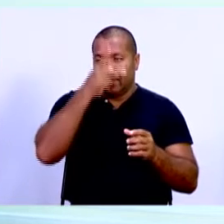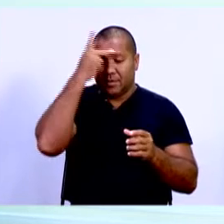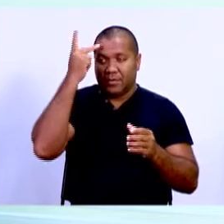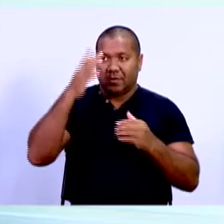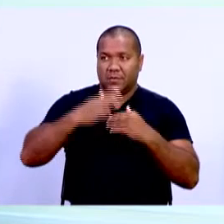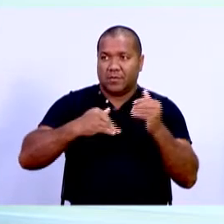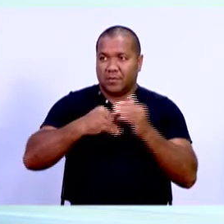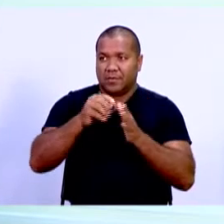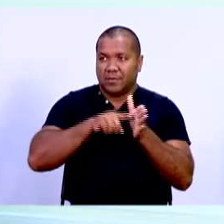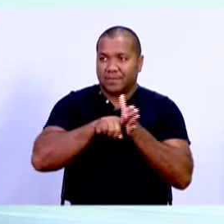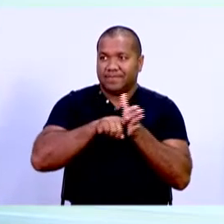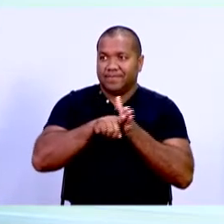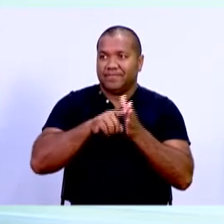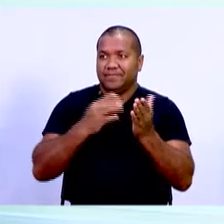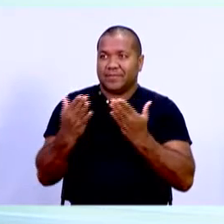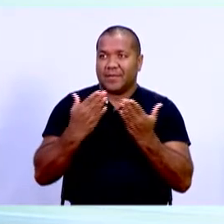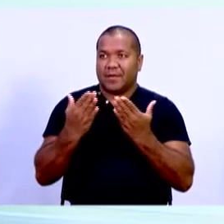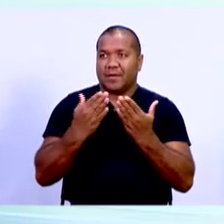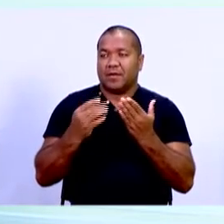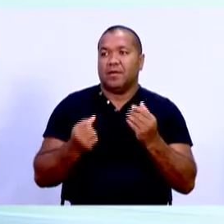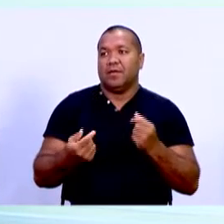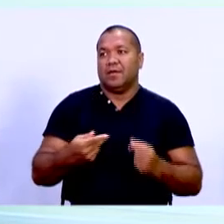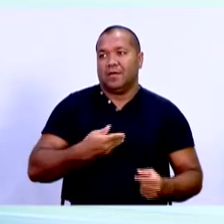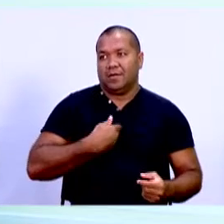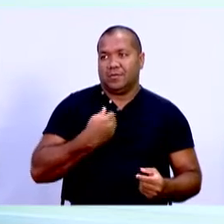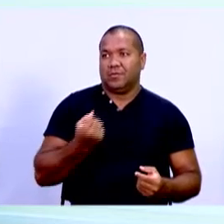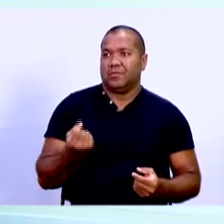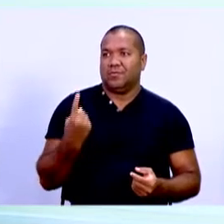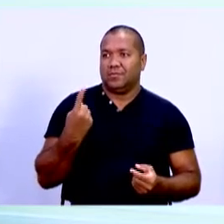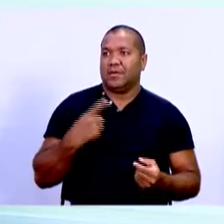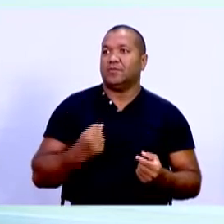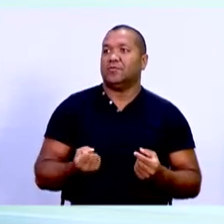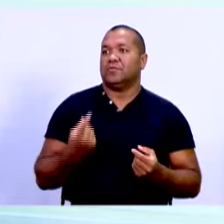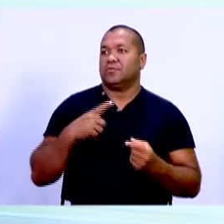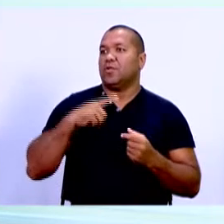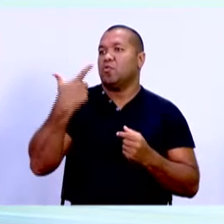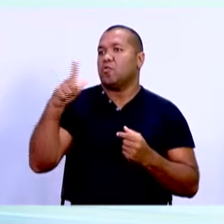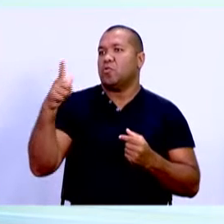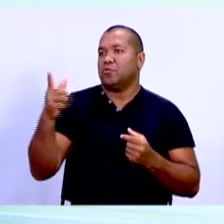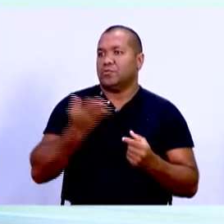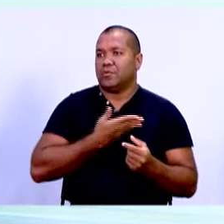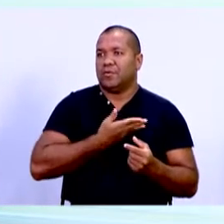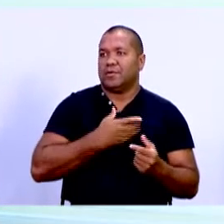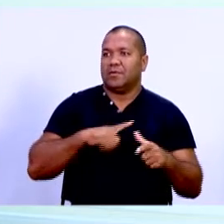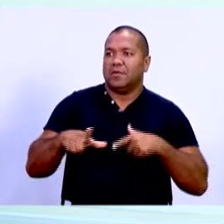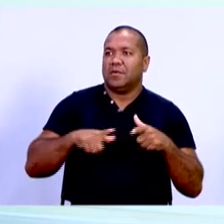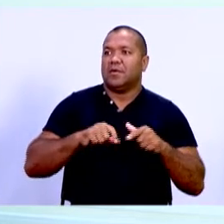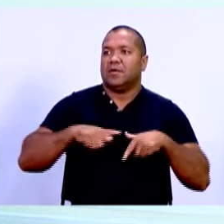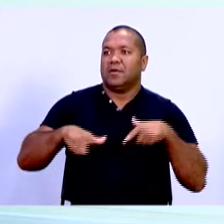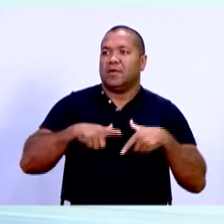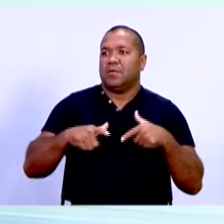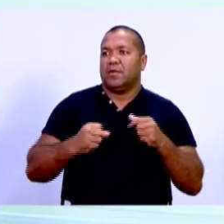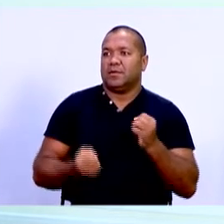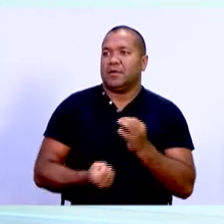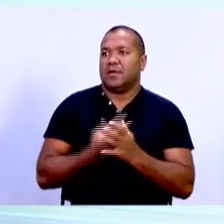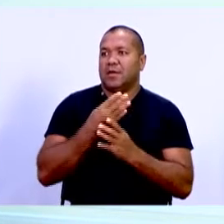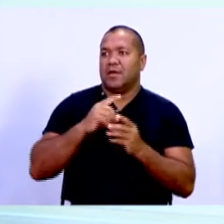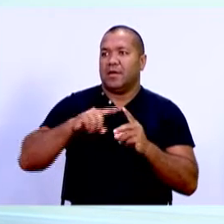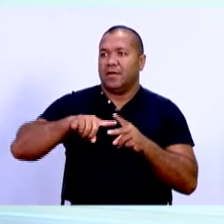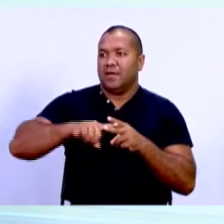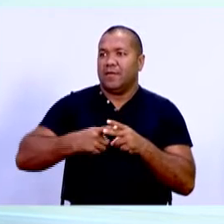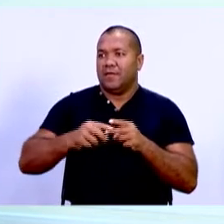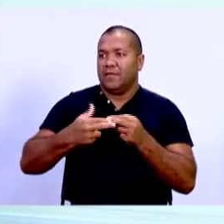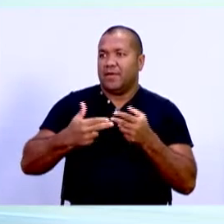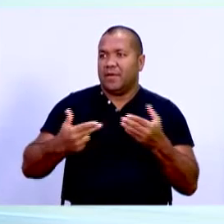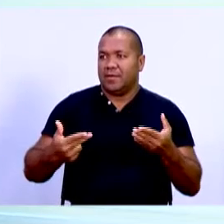inclusive eu sou um deles, mas eu não sou o único, que trabalham nesse sentido, de desenvolver ferramentas para que possa ser gerada essa